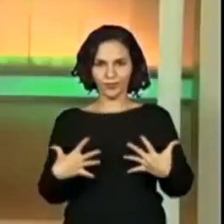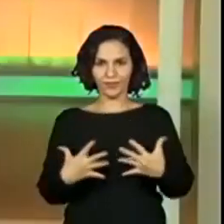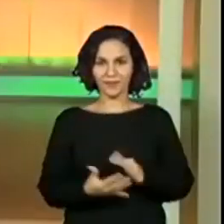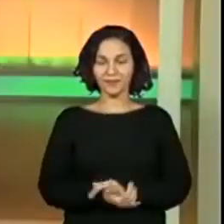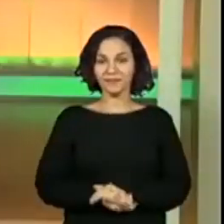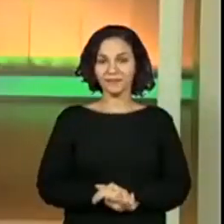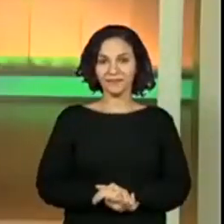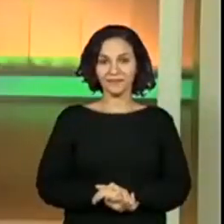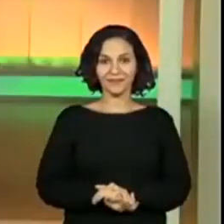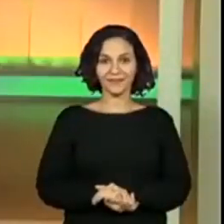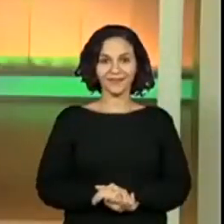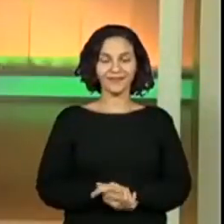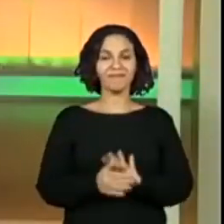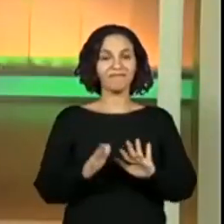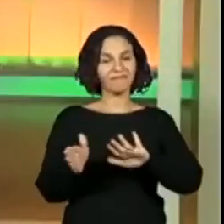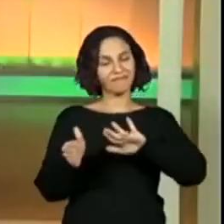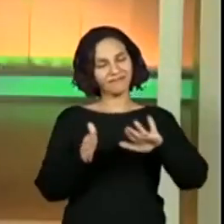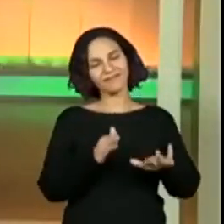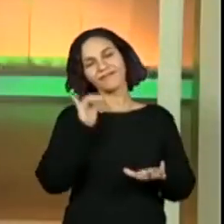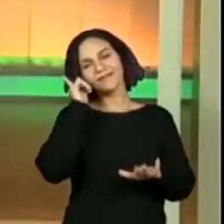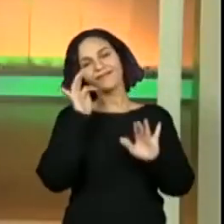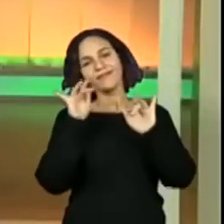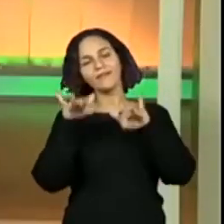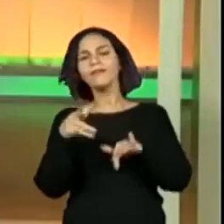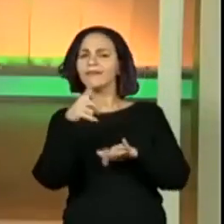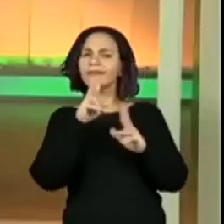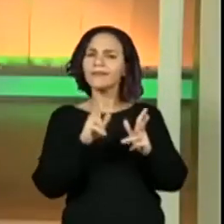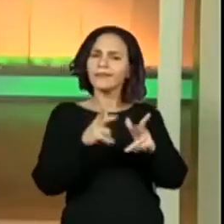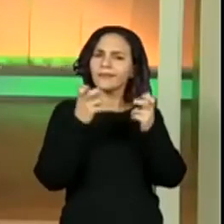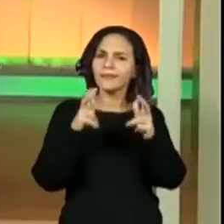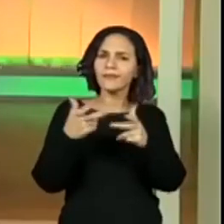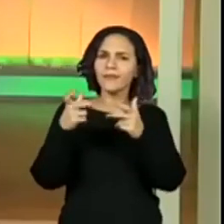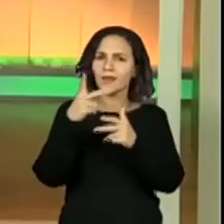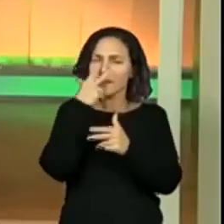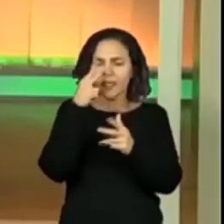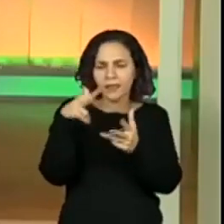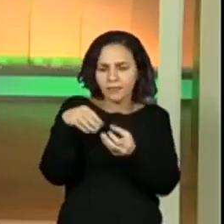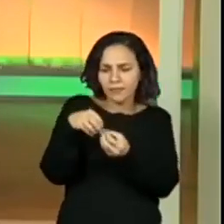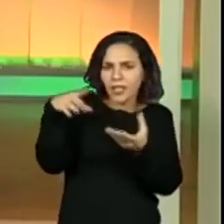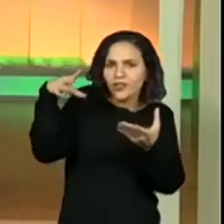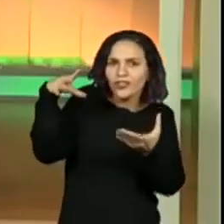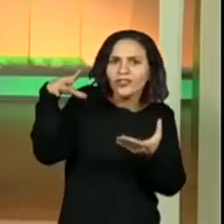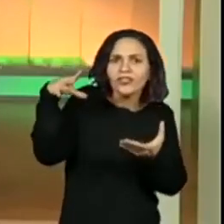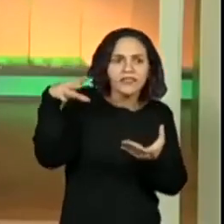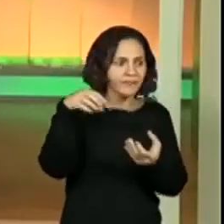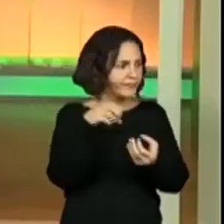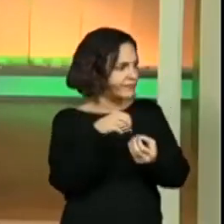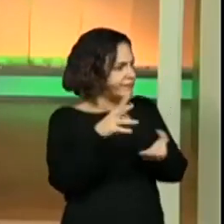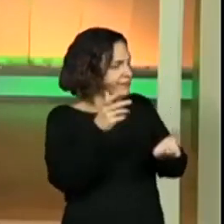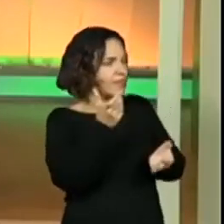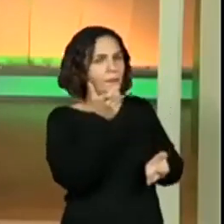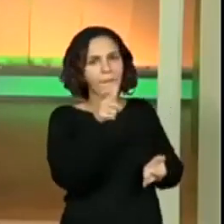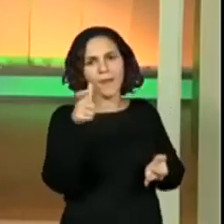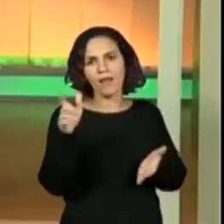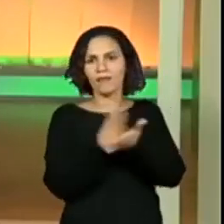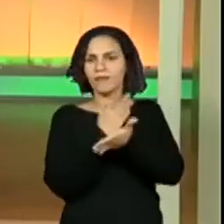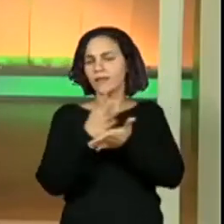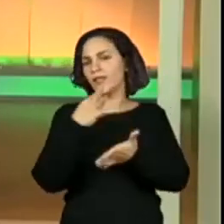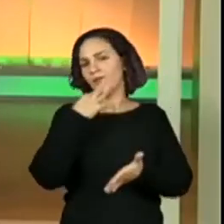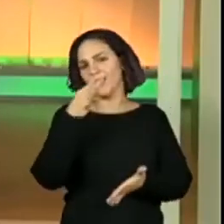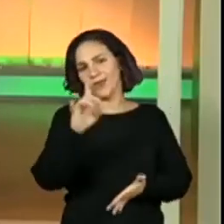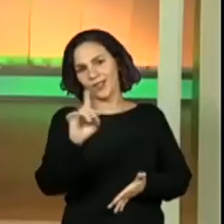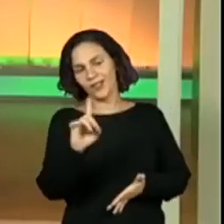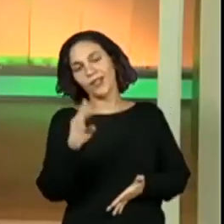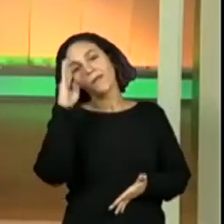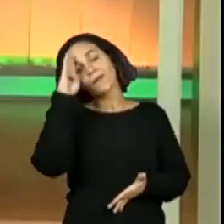Nós percebemos nessa lenda uma série de magia, né? Algumas palavras que não conhecemos,